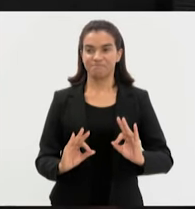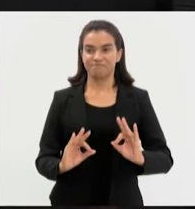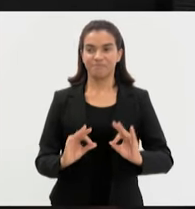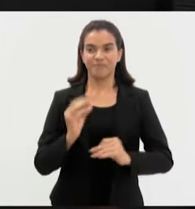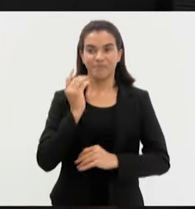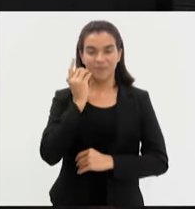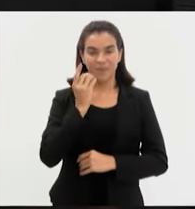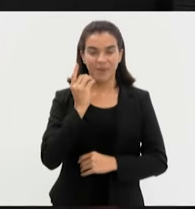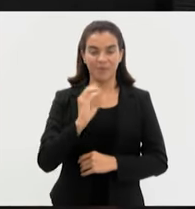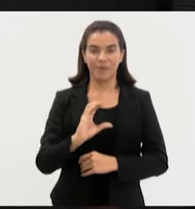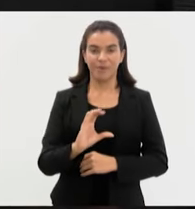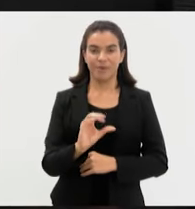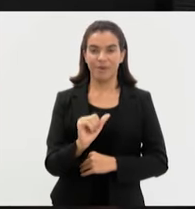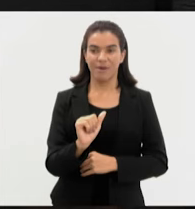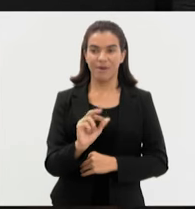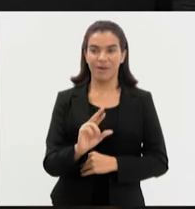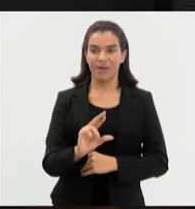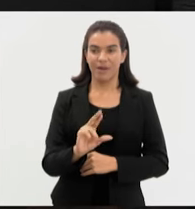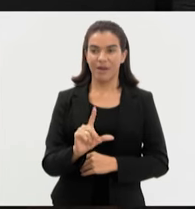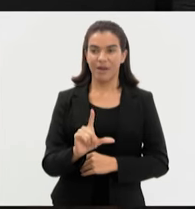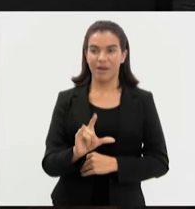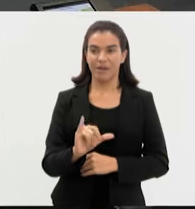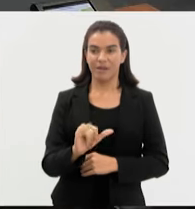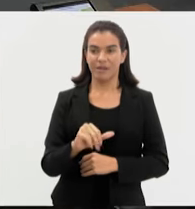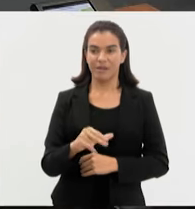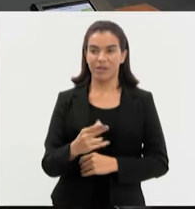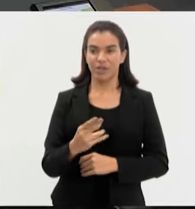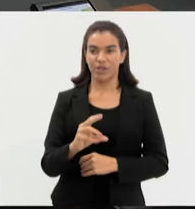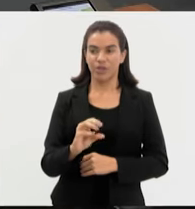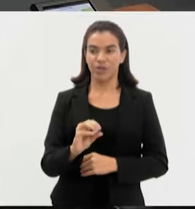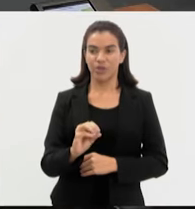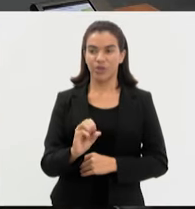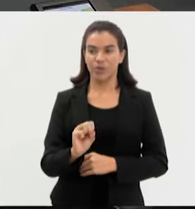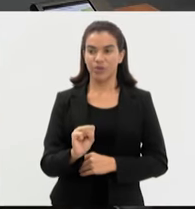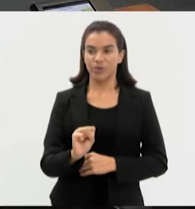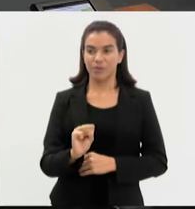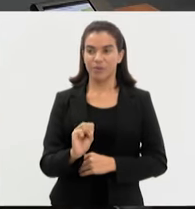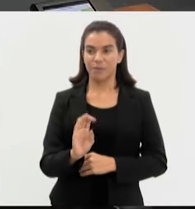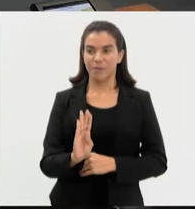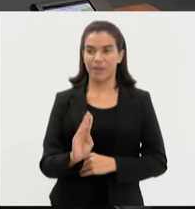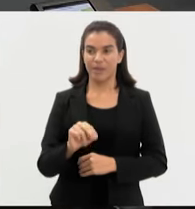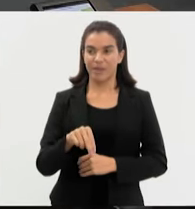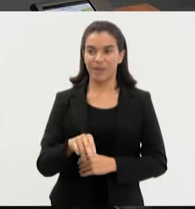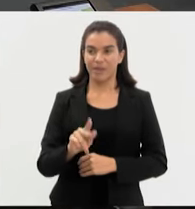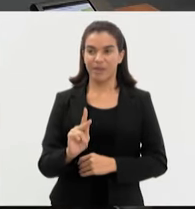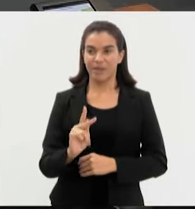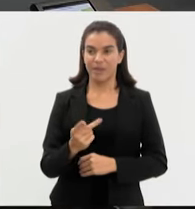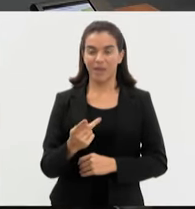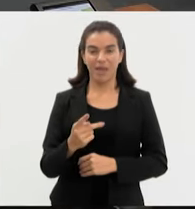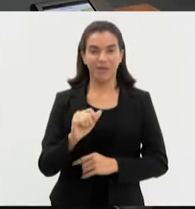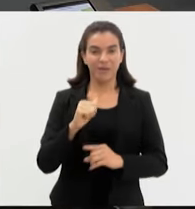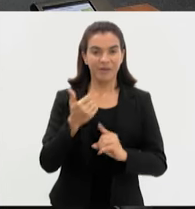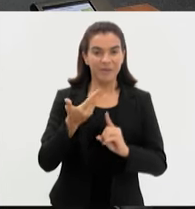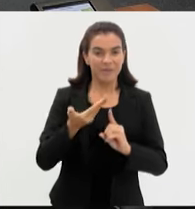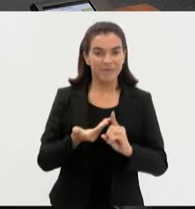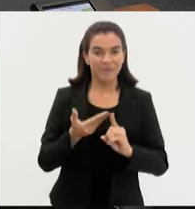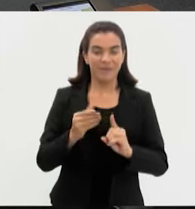deputado Carlinhos BNH ol só cara veio até de azul homenagem à nossa